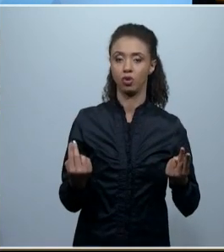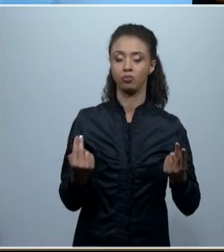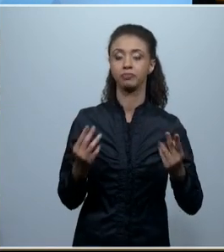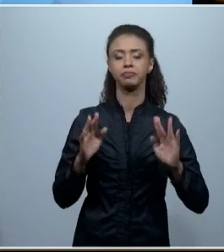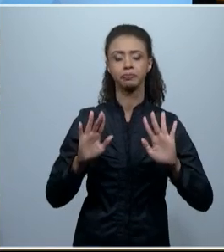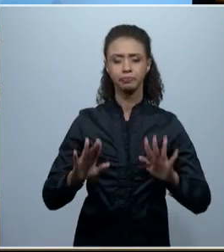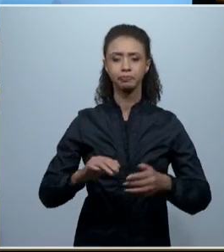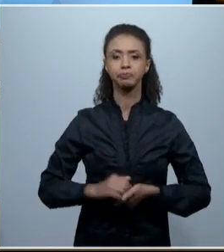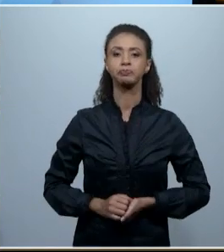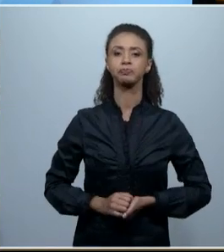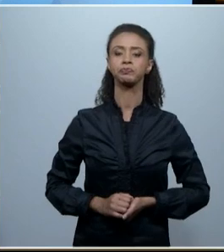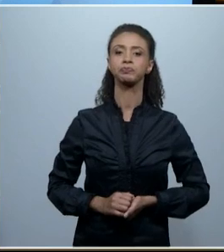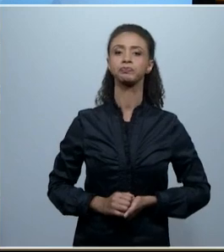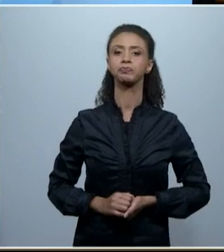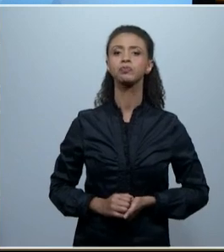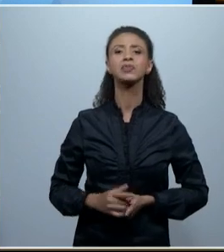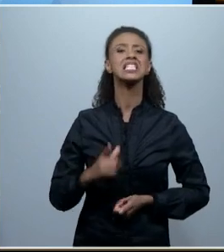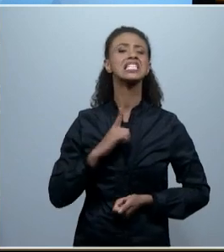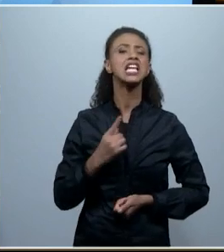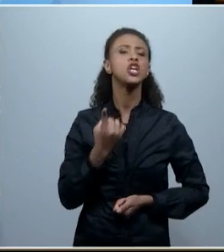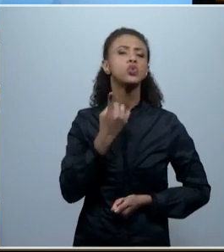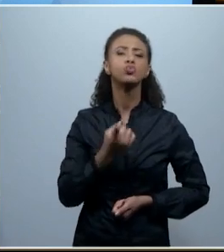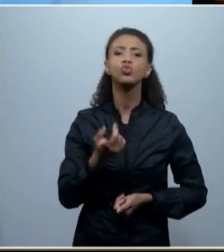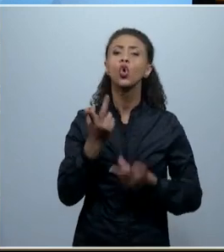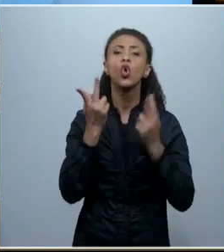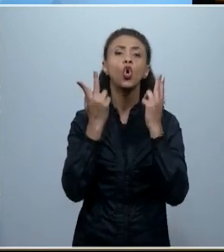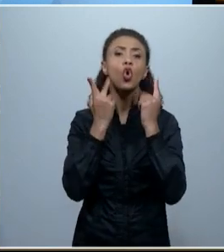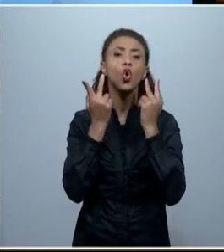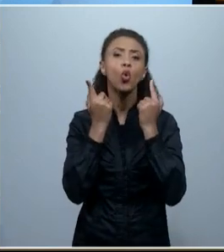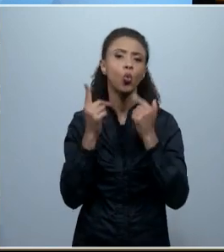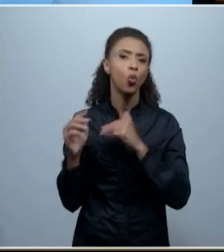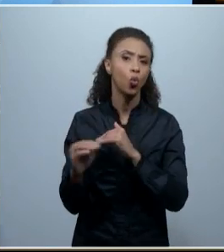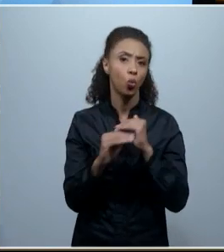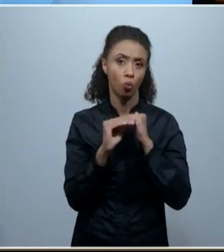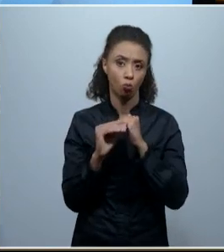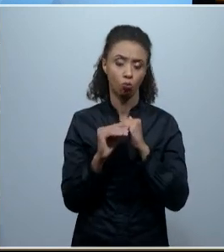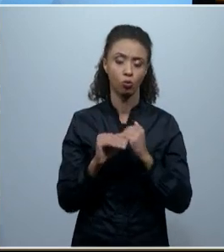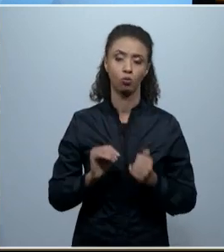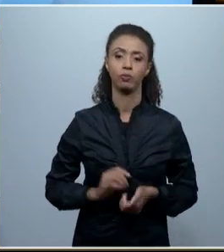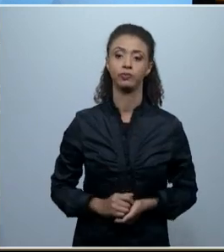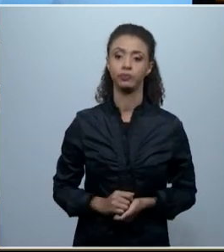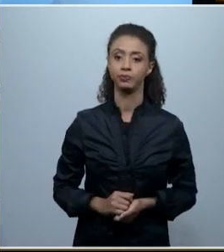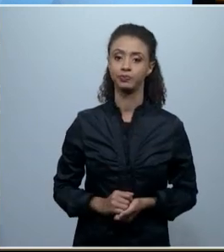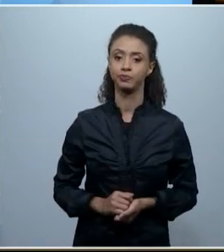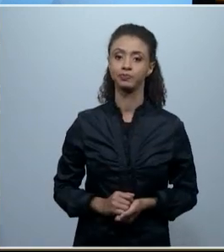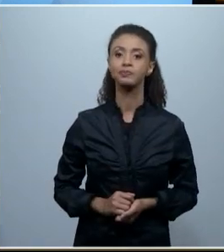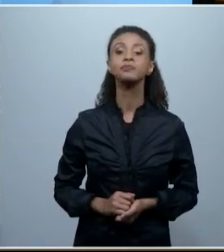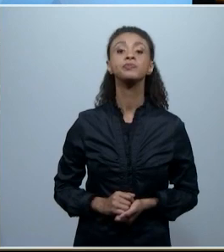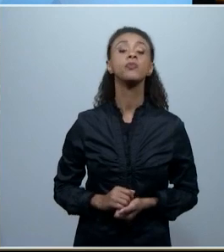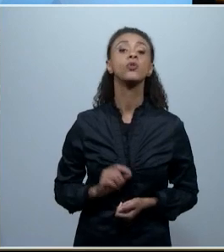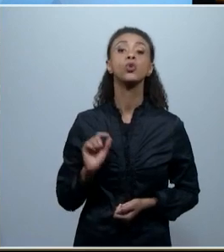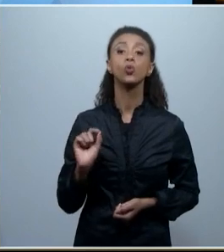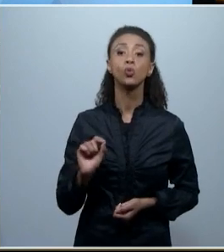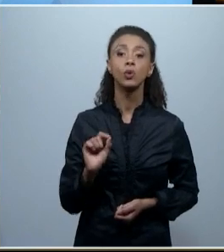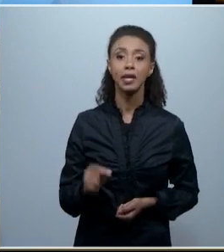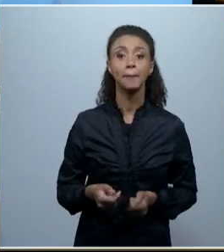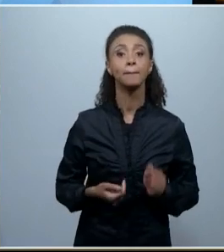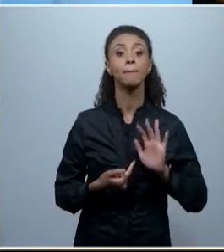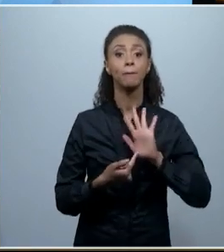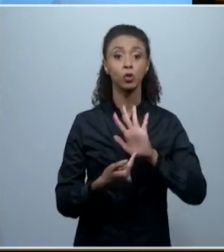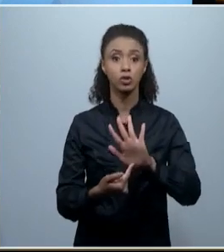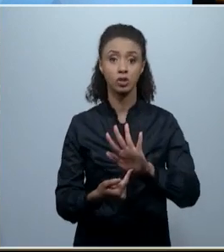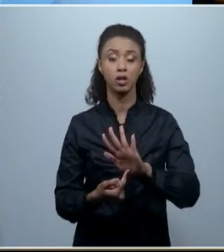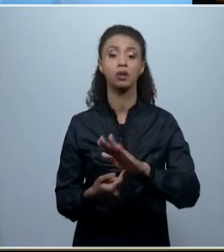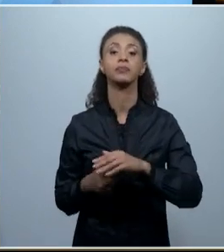usos comuns de relação ter na área é pra para expressar o fato de que dois